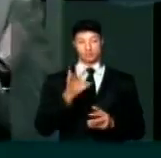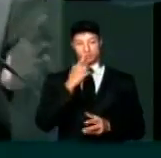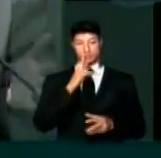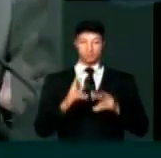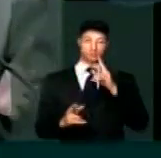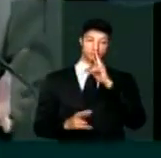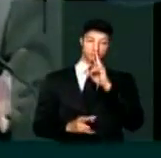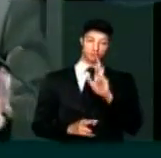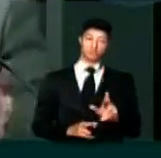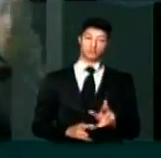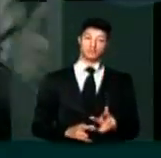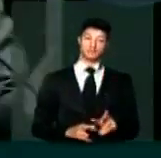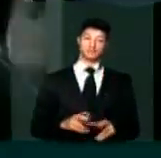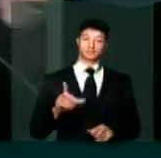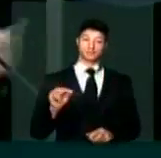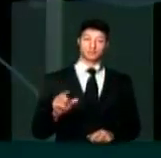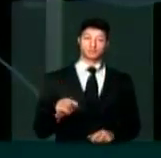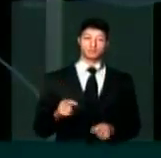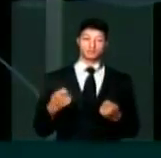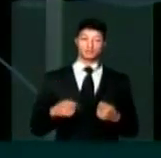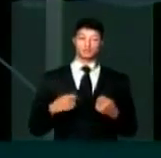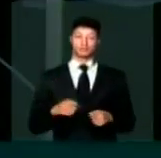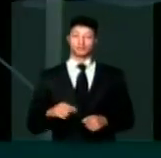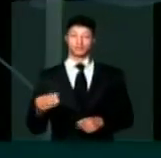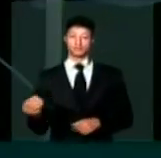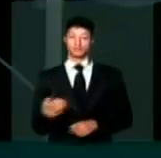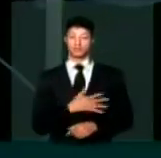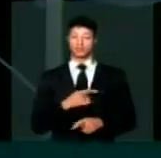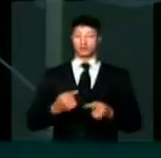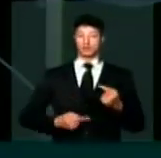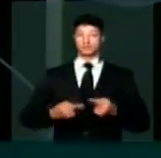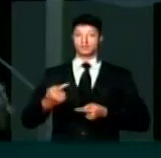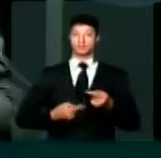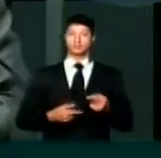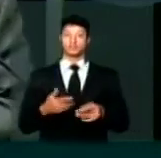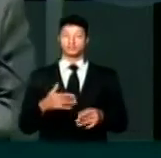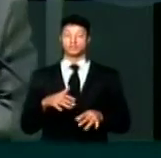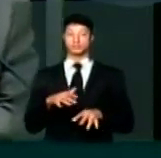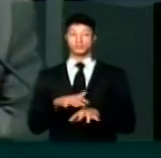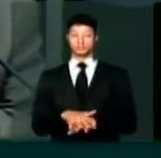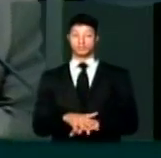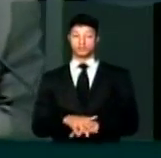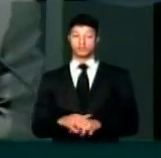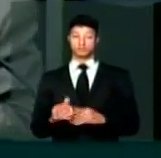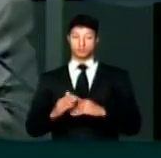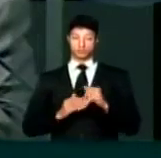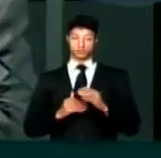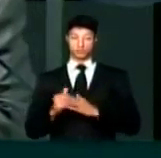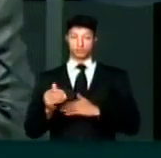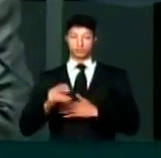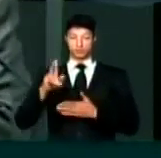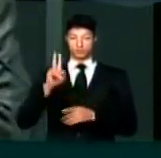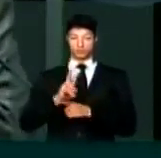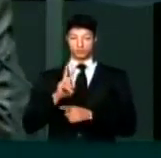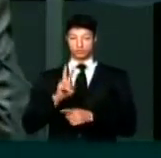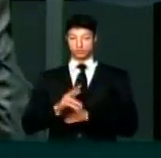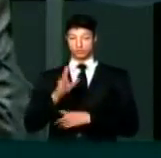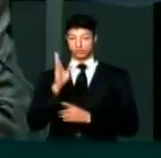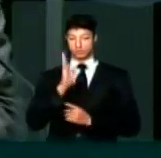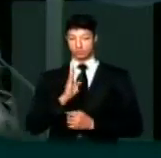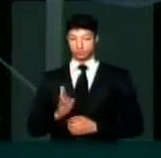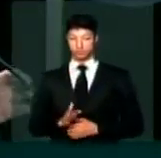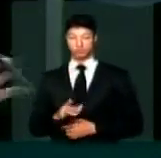a cidadania plena, e esta deve ser a nova política, inclusive com relação à questão indígena